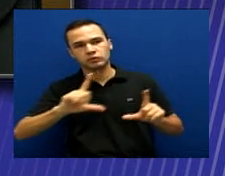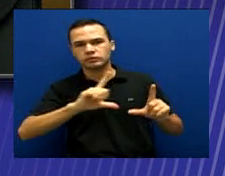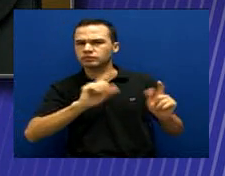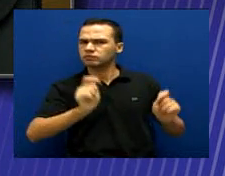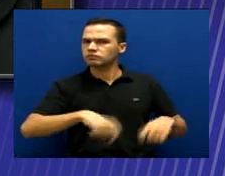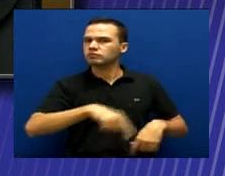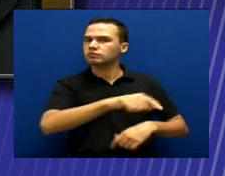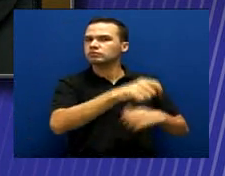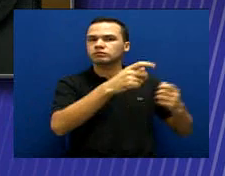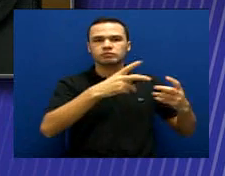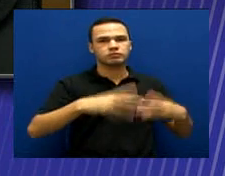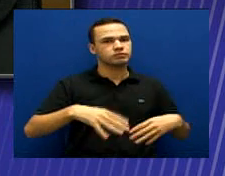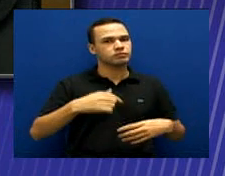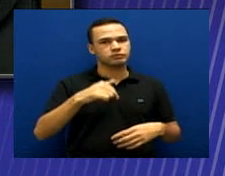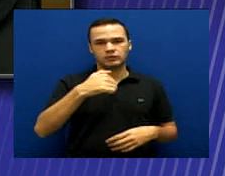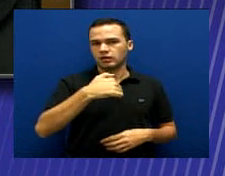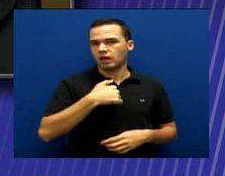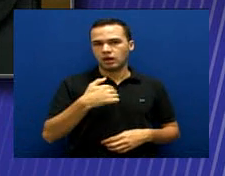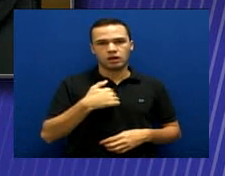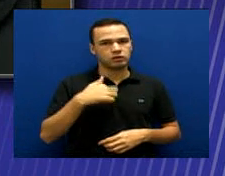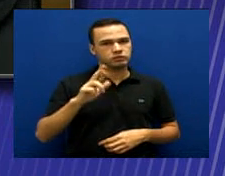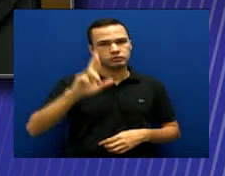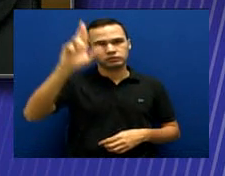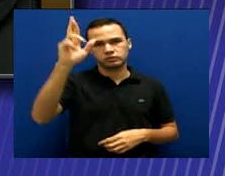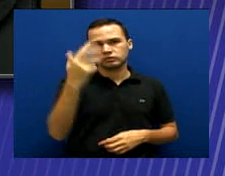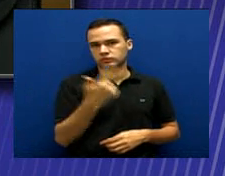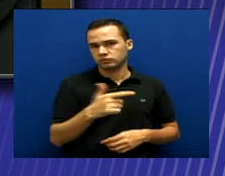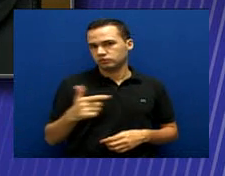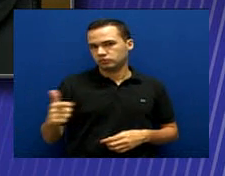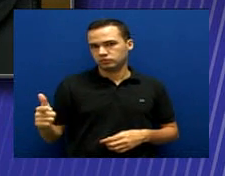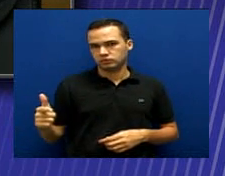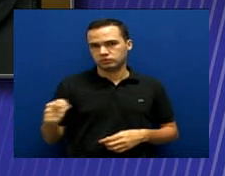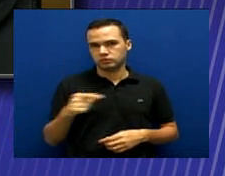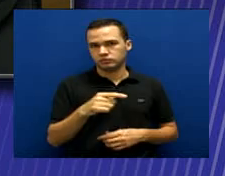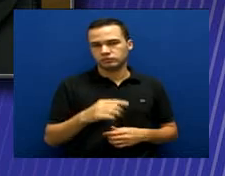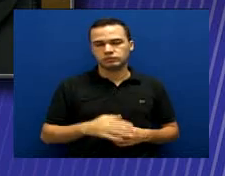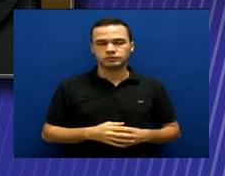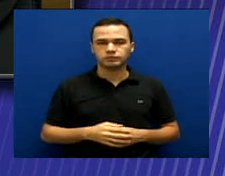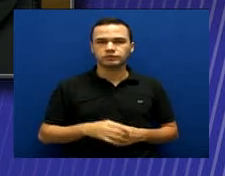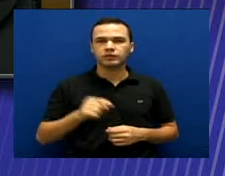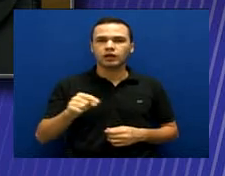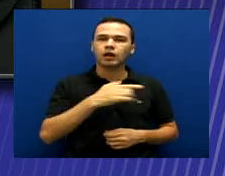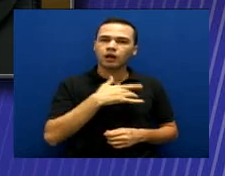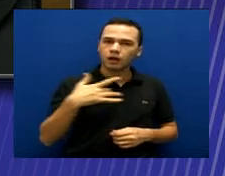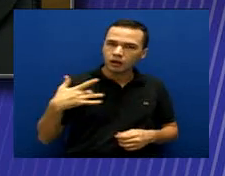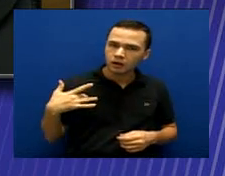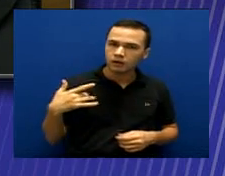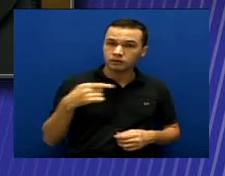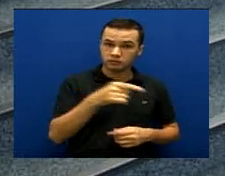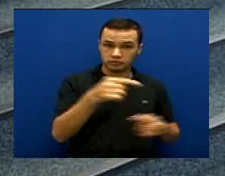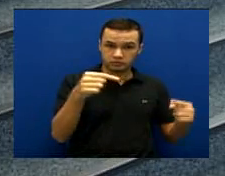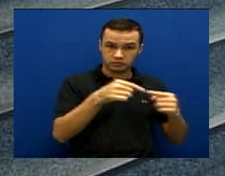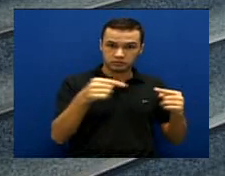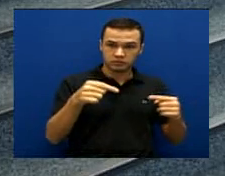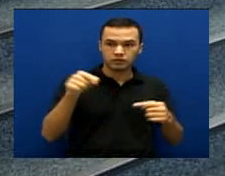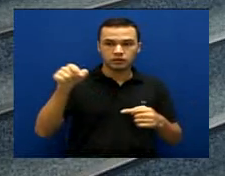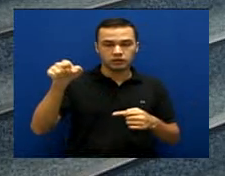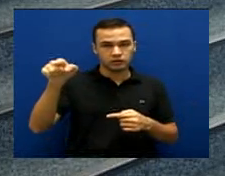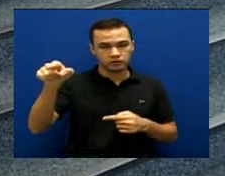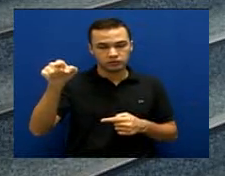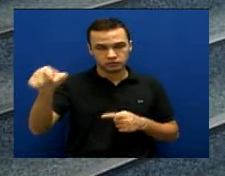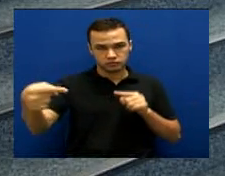responde isso não vai estar não vai estar dividido essa é aquela a saúde é bom que você recebe a mercadoria ela está